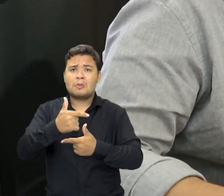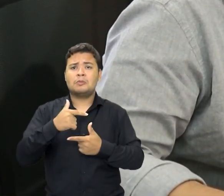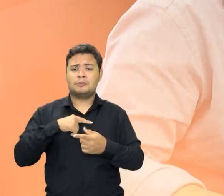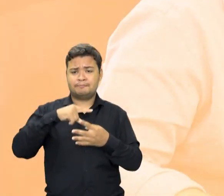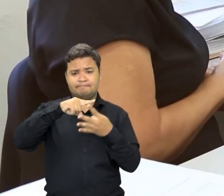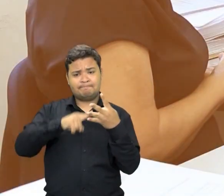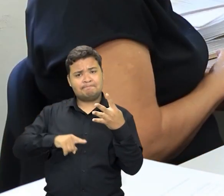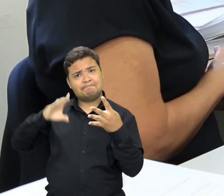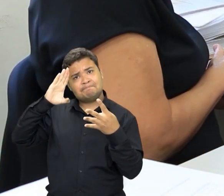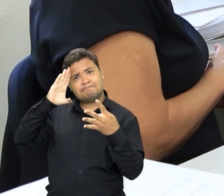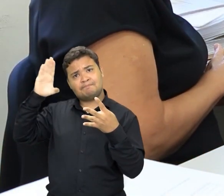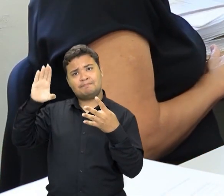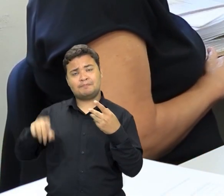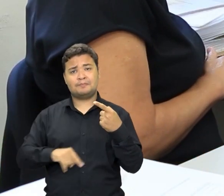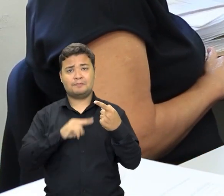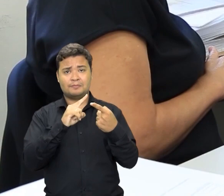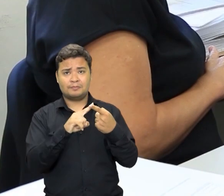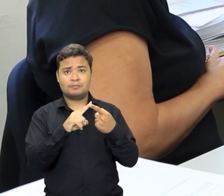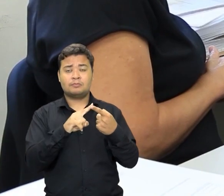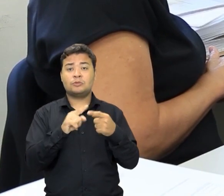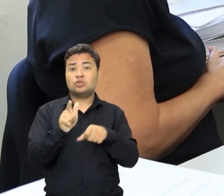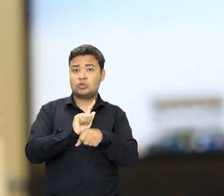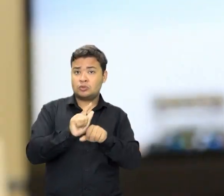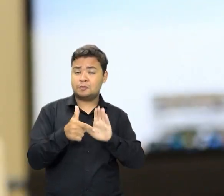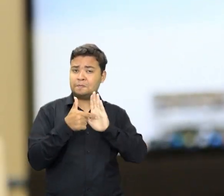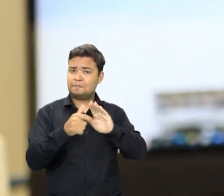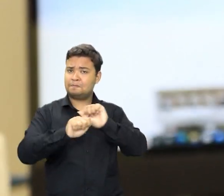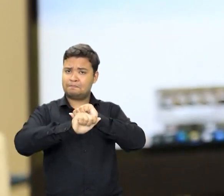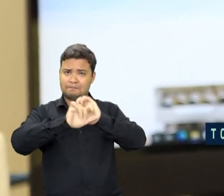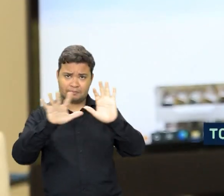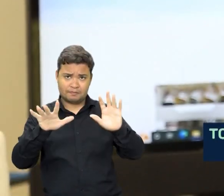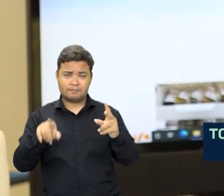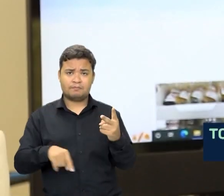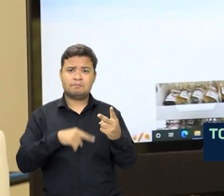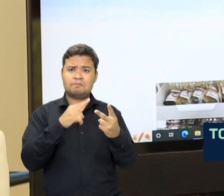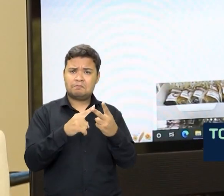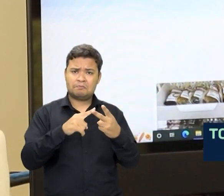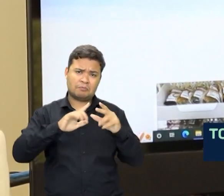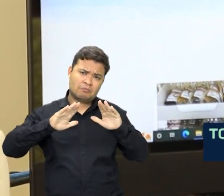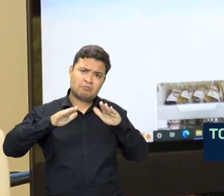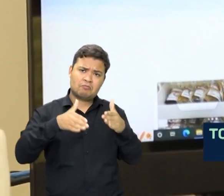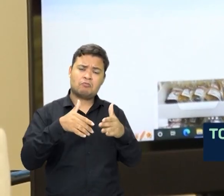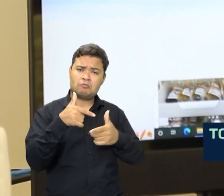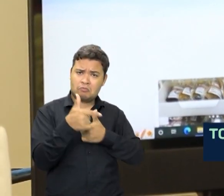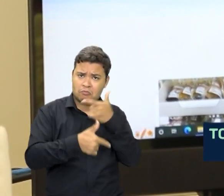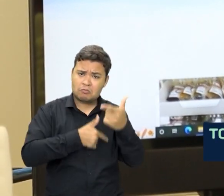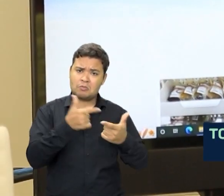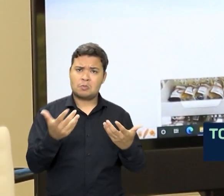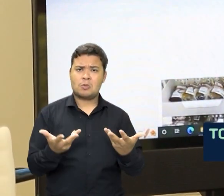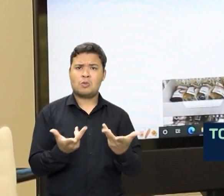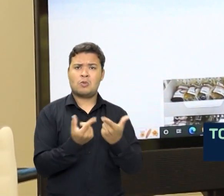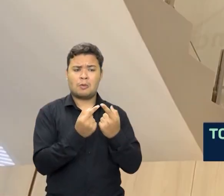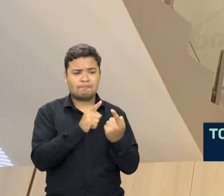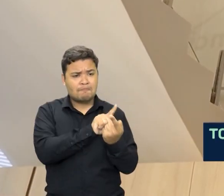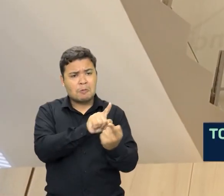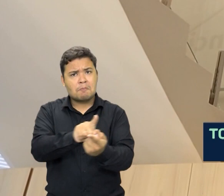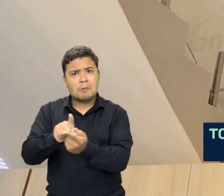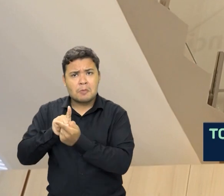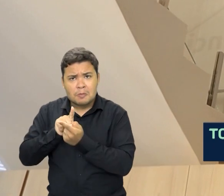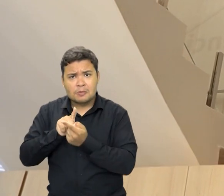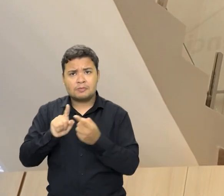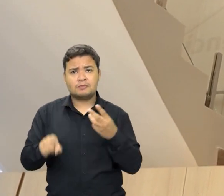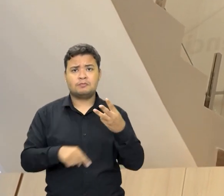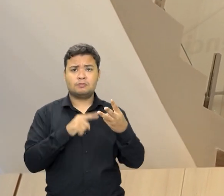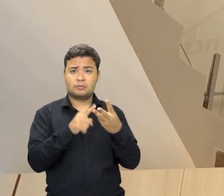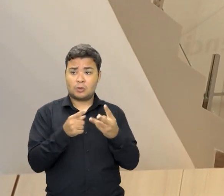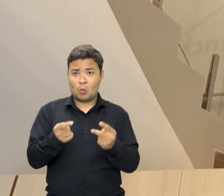Fundação é baseado em 4 pilares: transparência da gestão, total comprometimento com a qualidade dos serviços